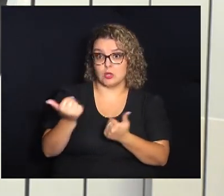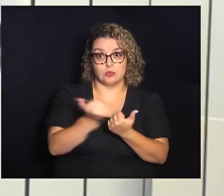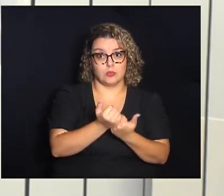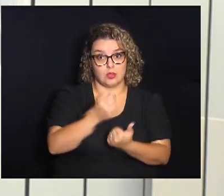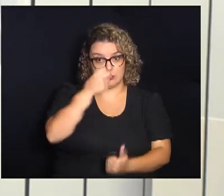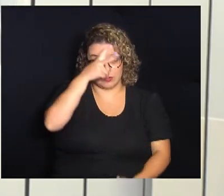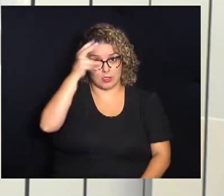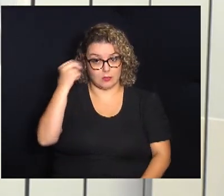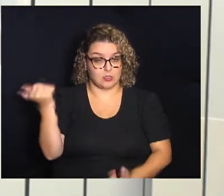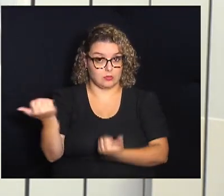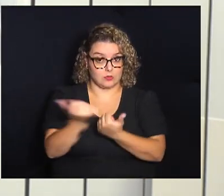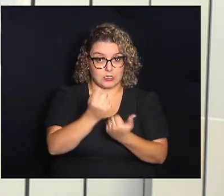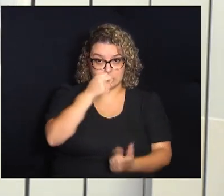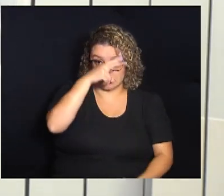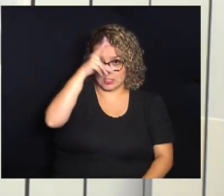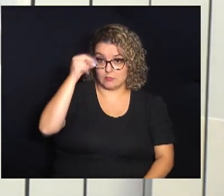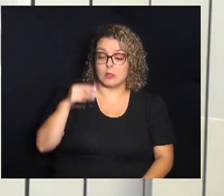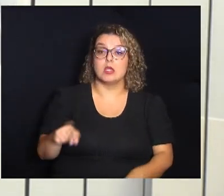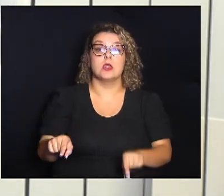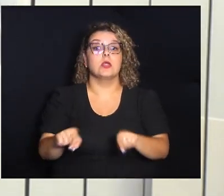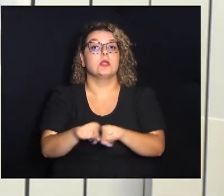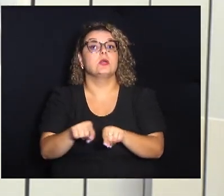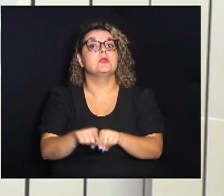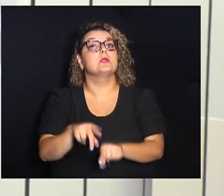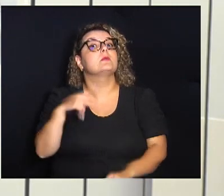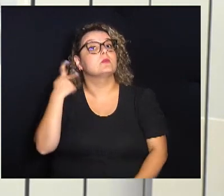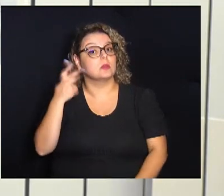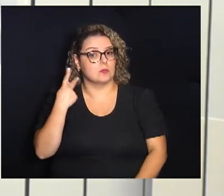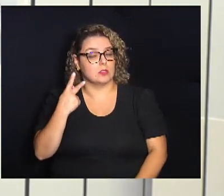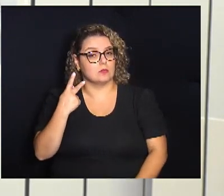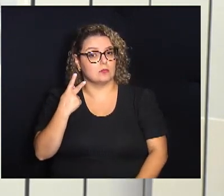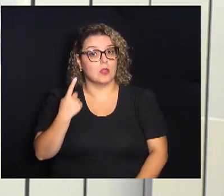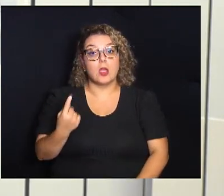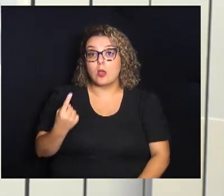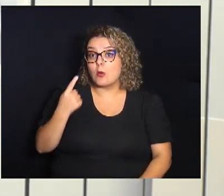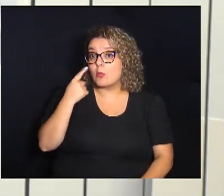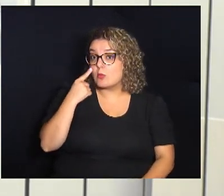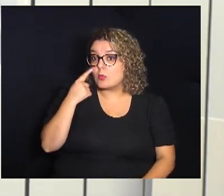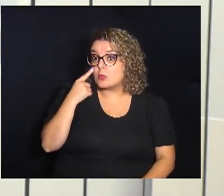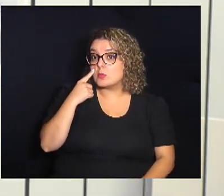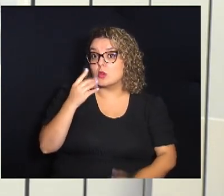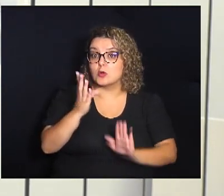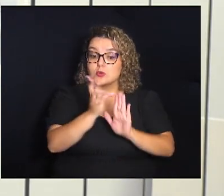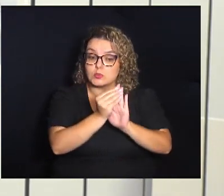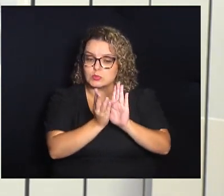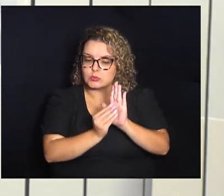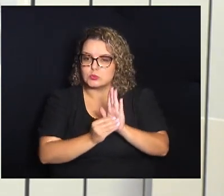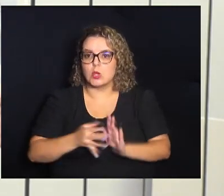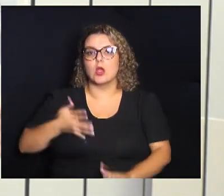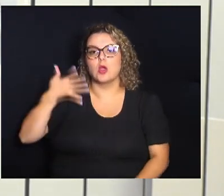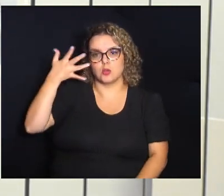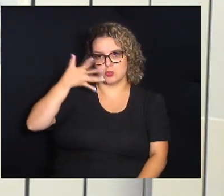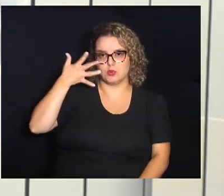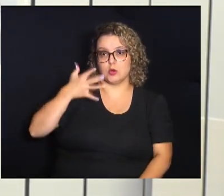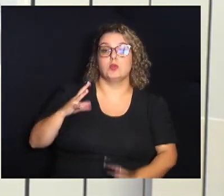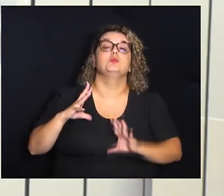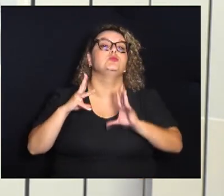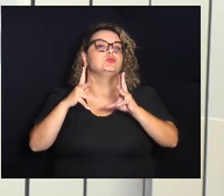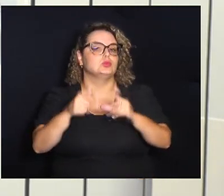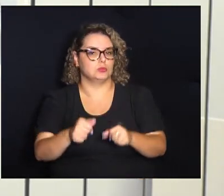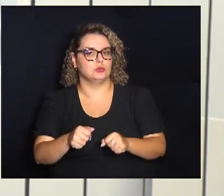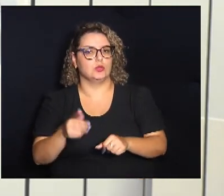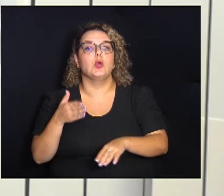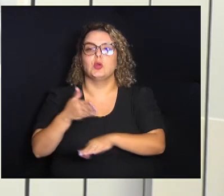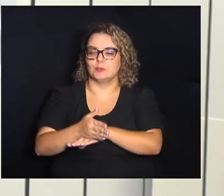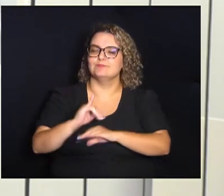prefeito, vice-prefeito e também vereador. Para conferir o conteúdo das palestras na íntegra, acesse